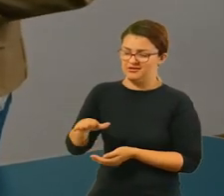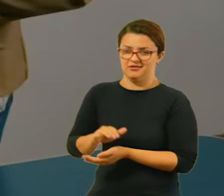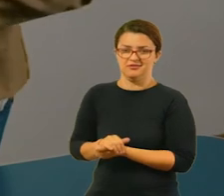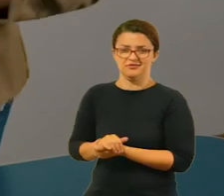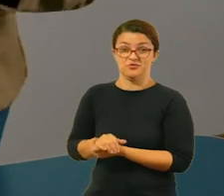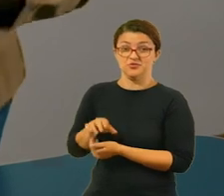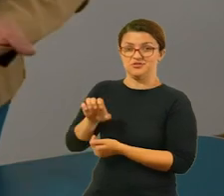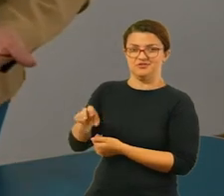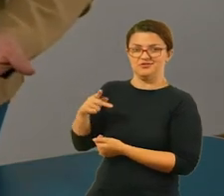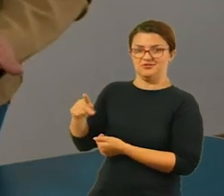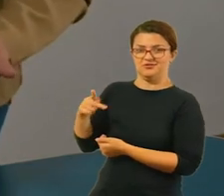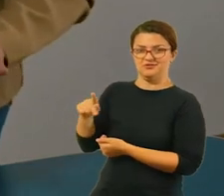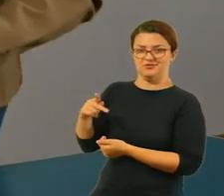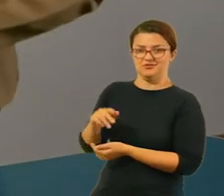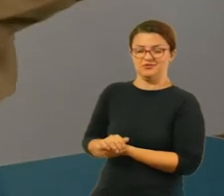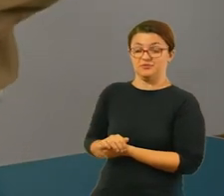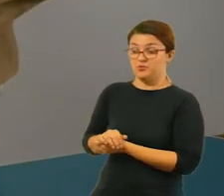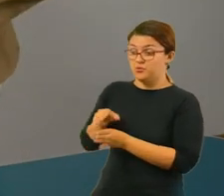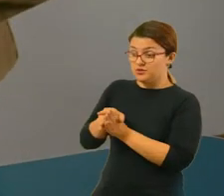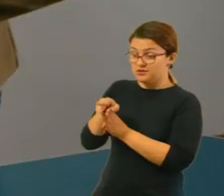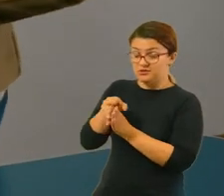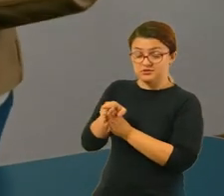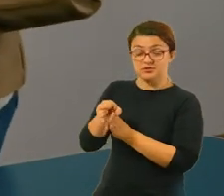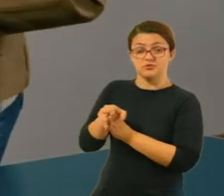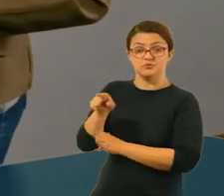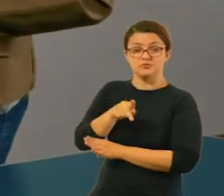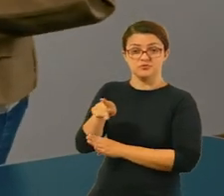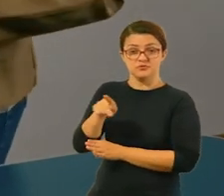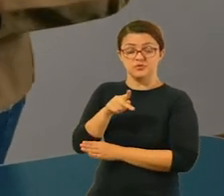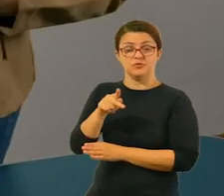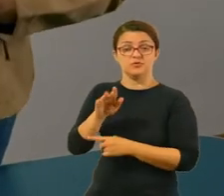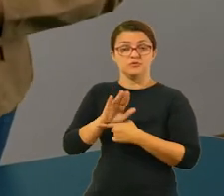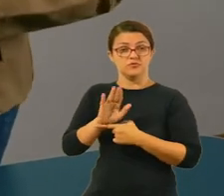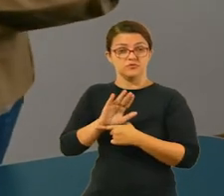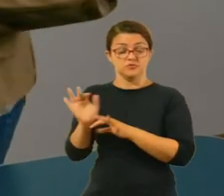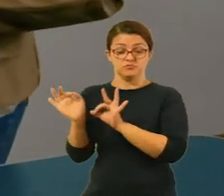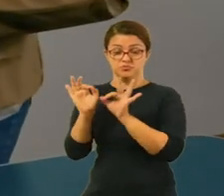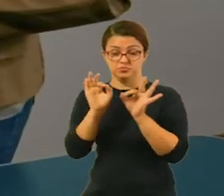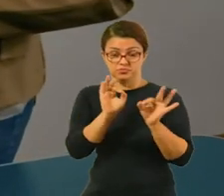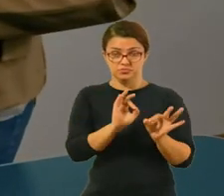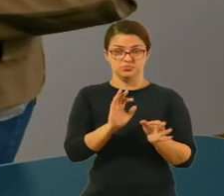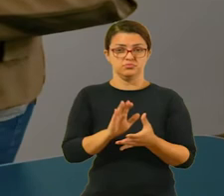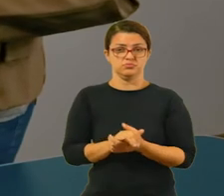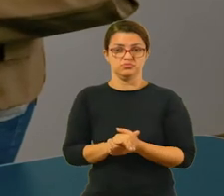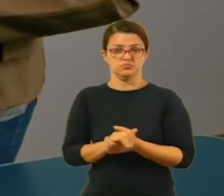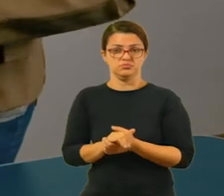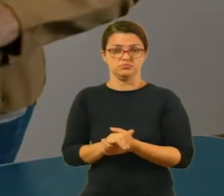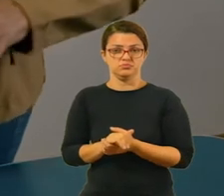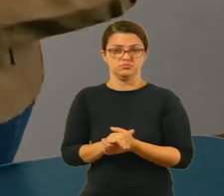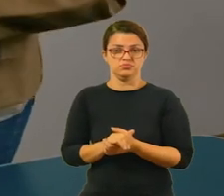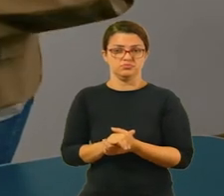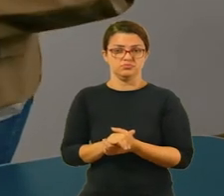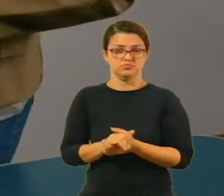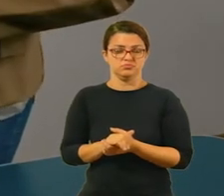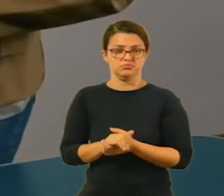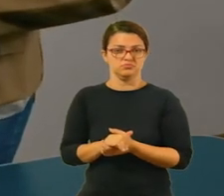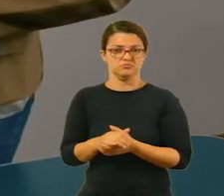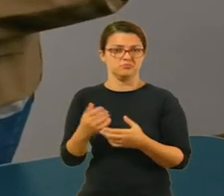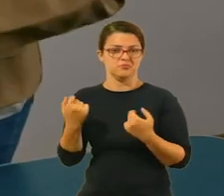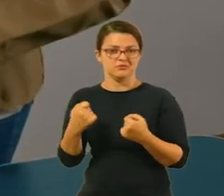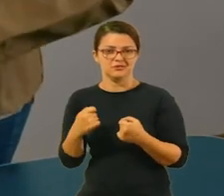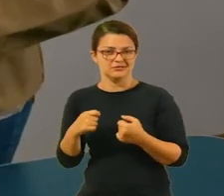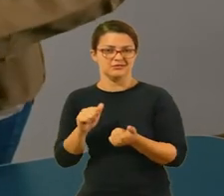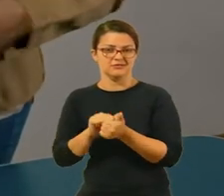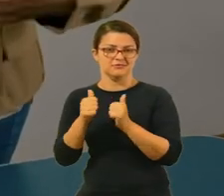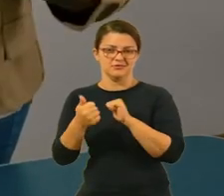maneira dela. Então siga as orientações do professor. Temos um vídeo aí, bastante cor. E aí não tem nenhuma contraindicação com